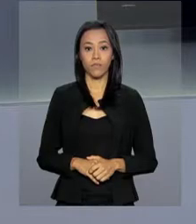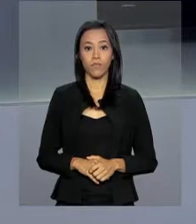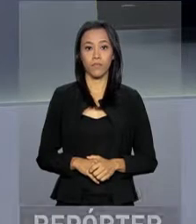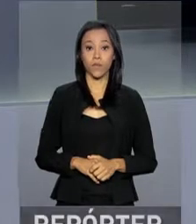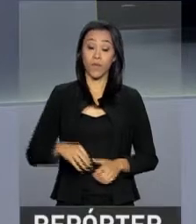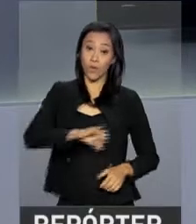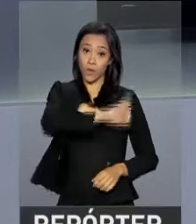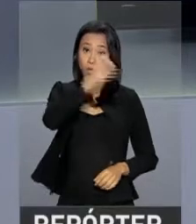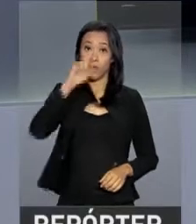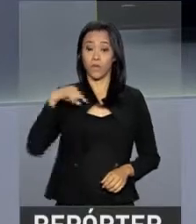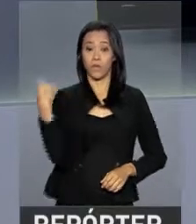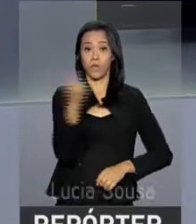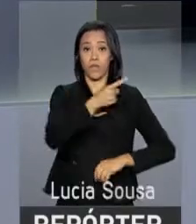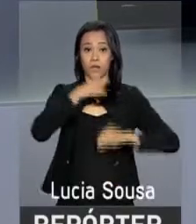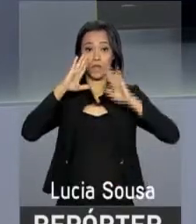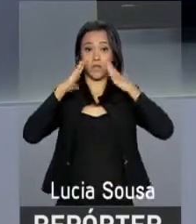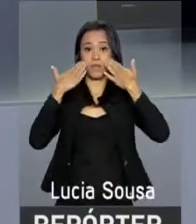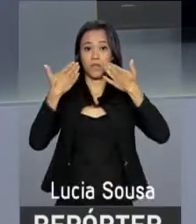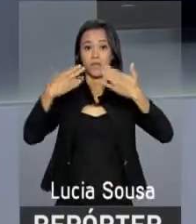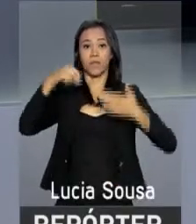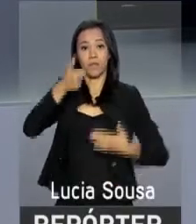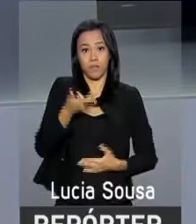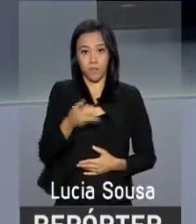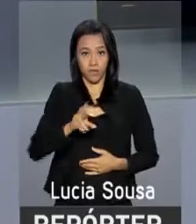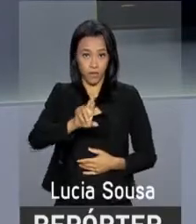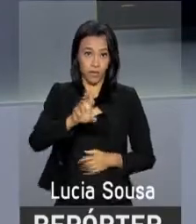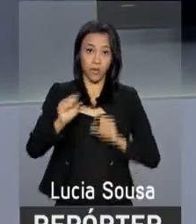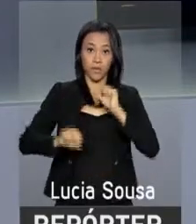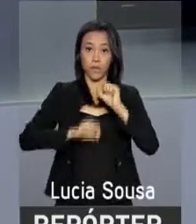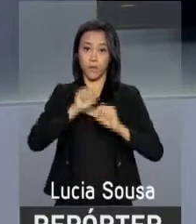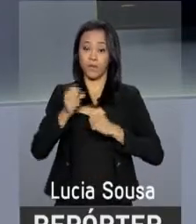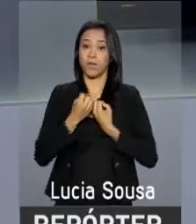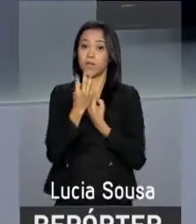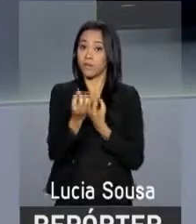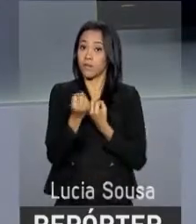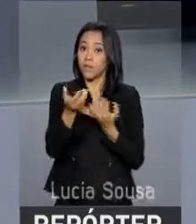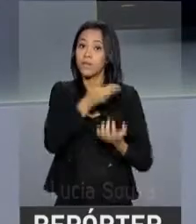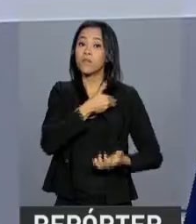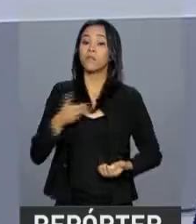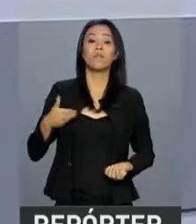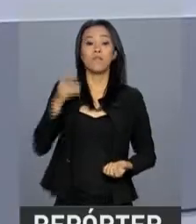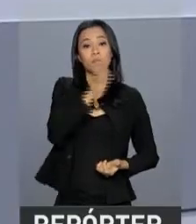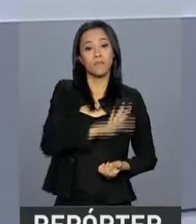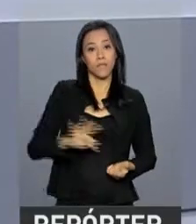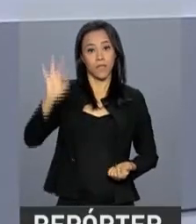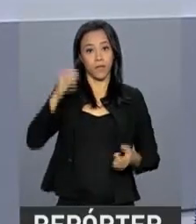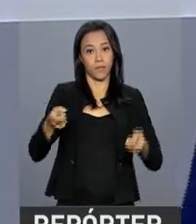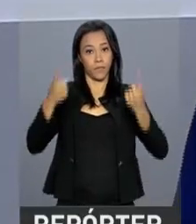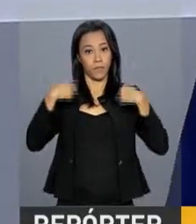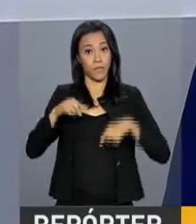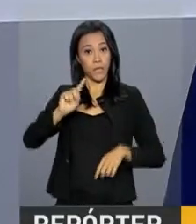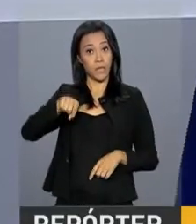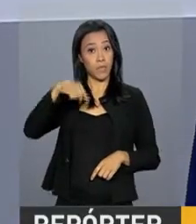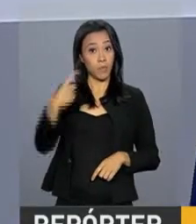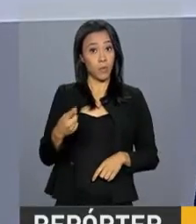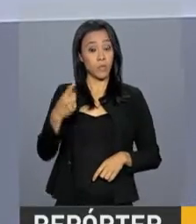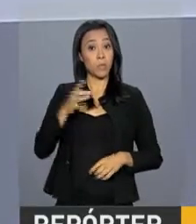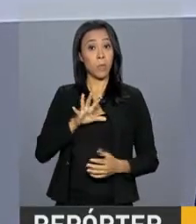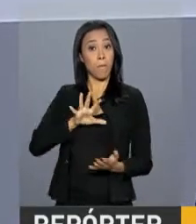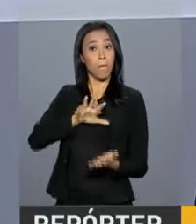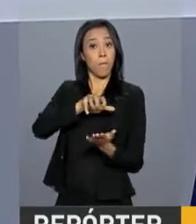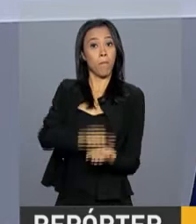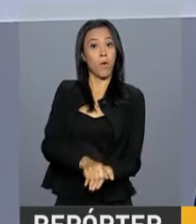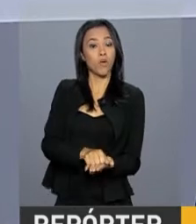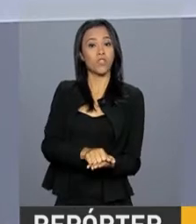olá estamos de volta com repórter nbr e as notícias do governo federal depois de dar posse a dez ministros na